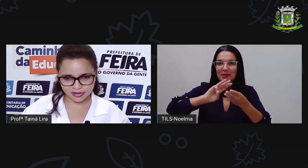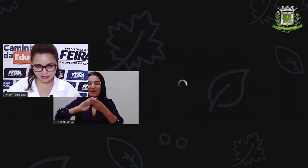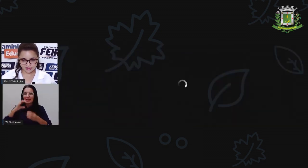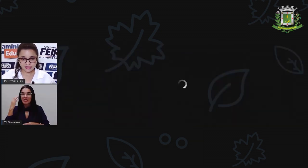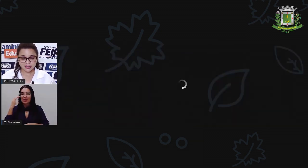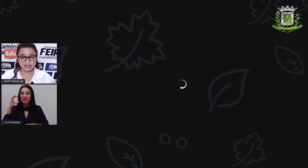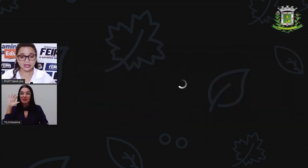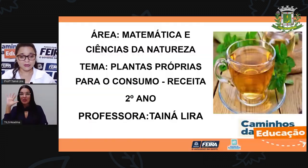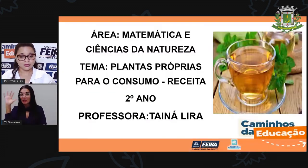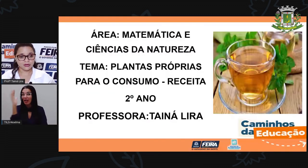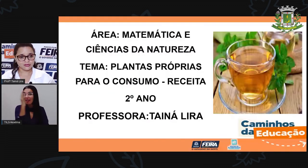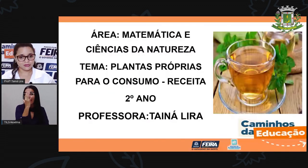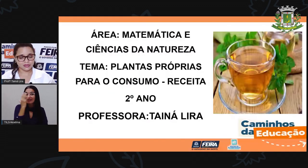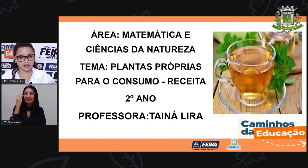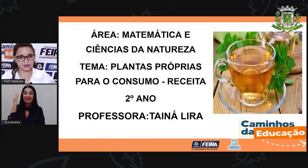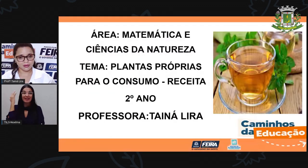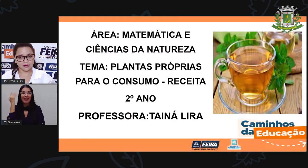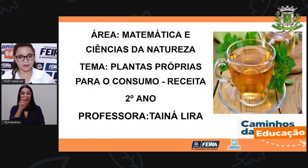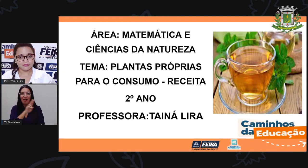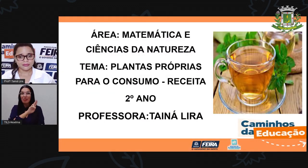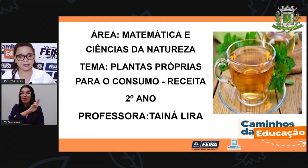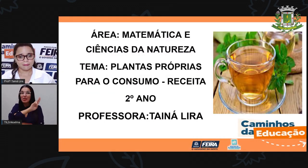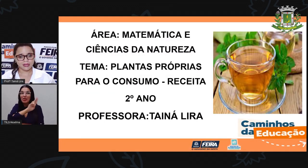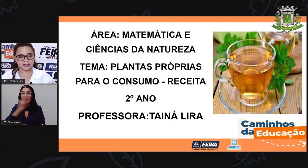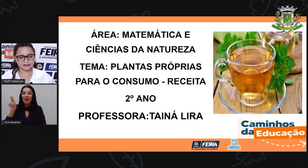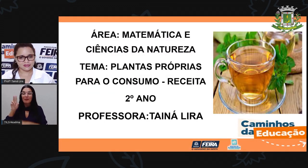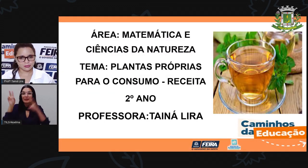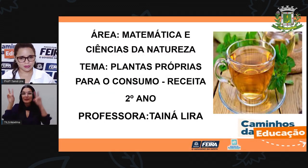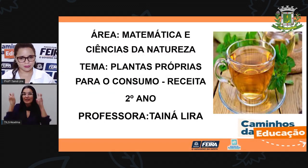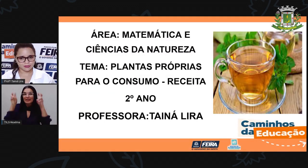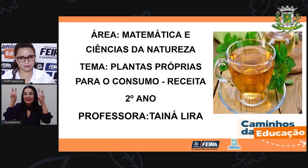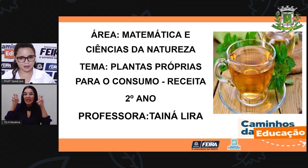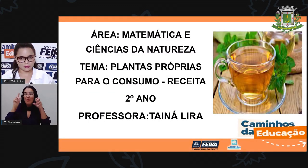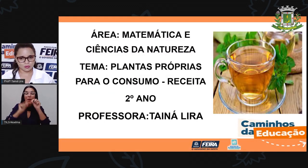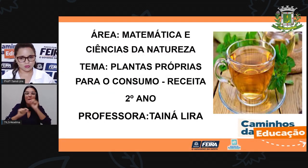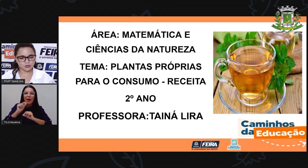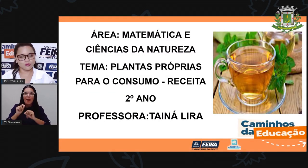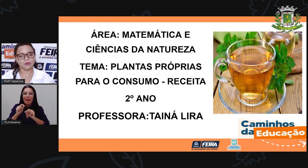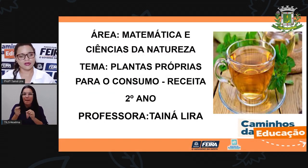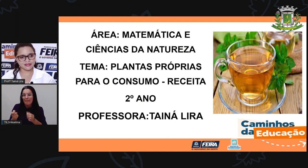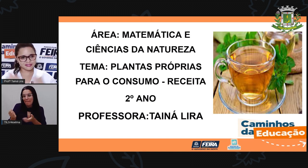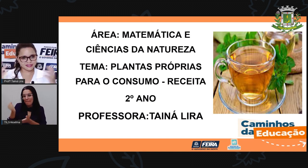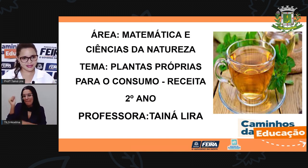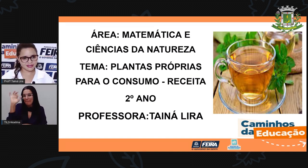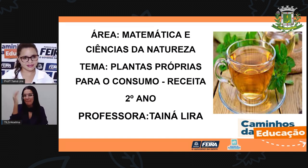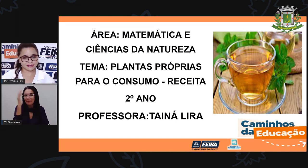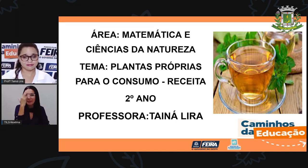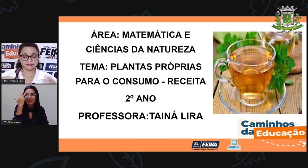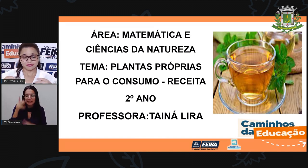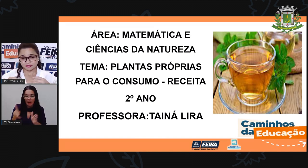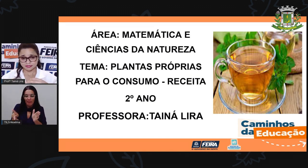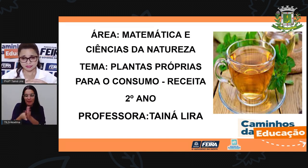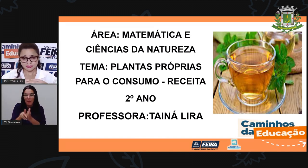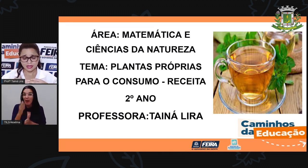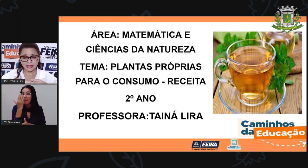Natureza e o nosso tema, plantas próprias para o consumo, receita.